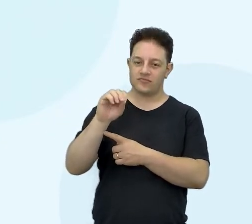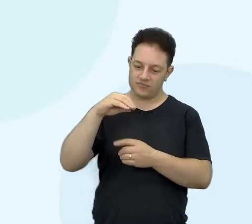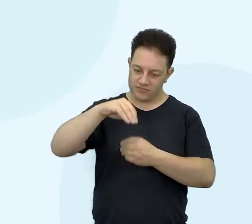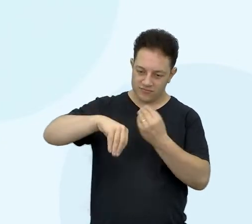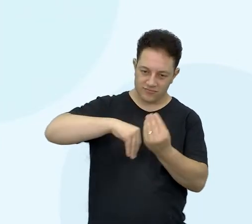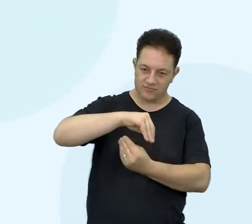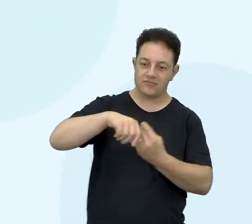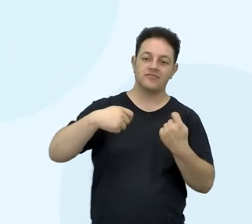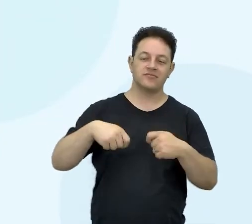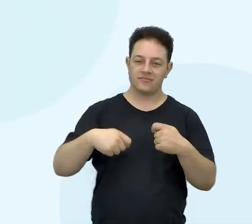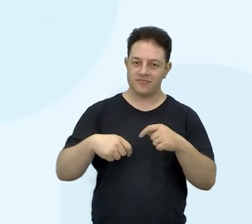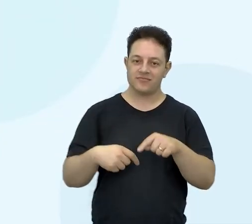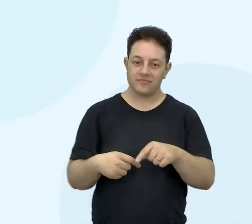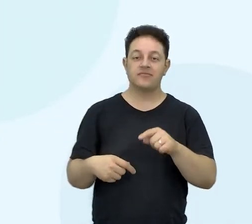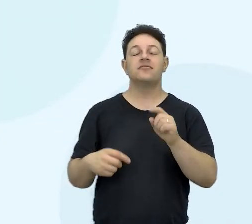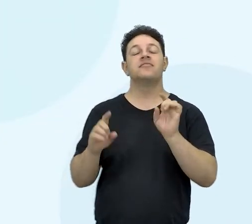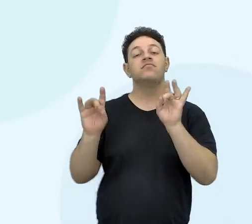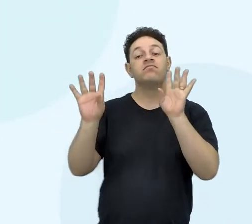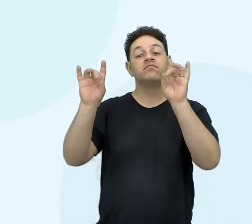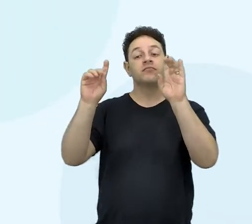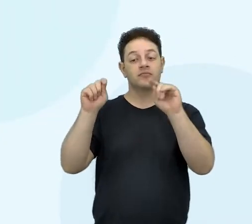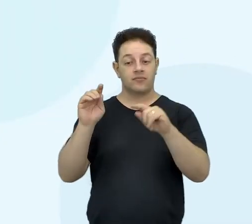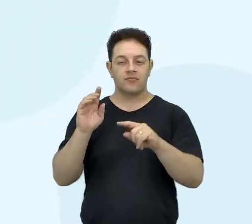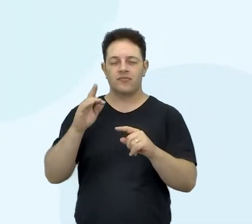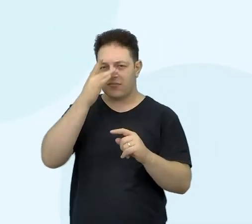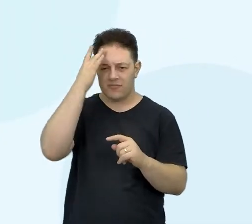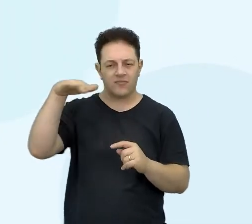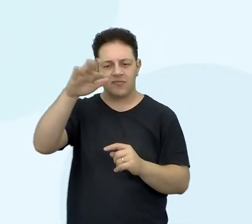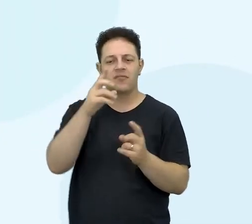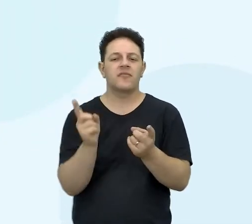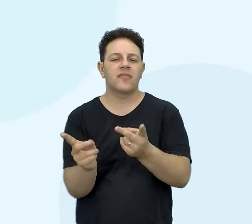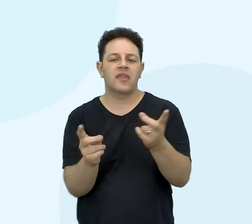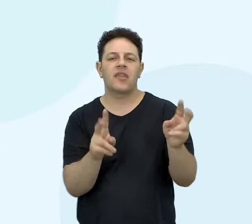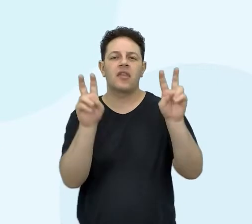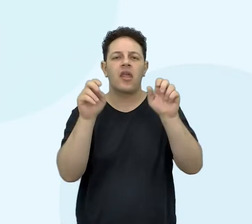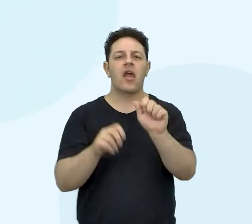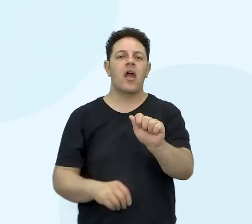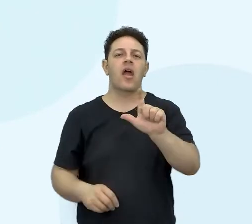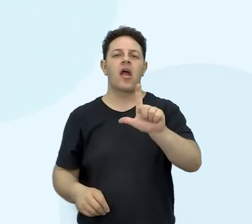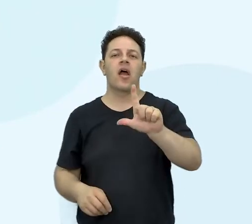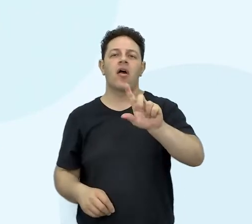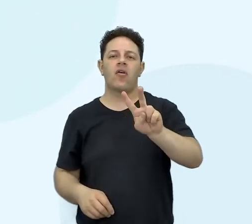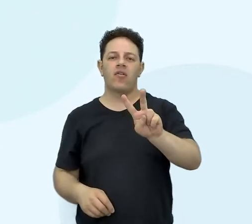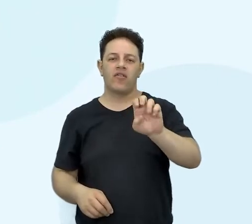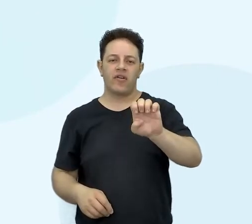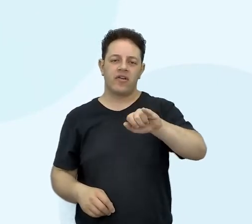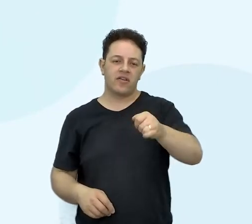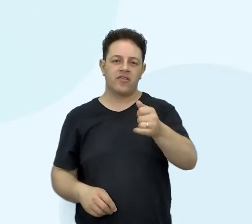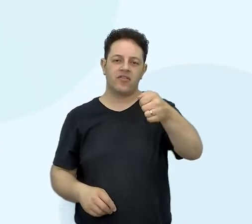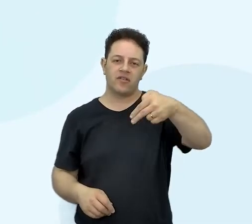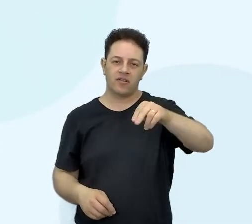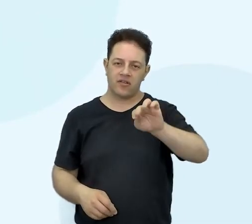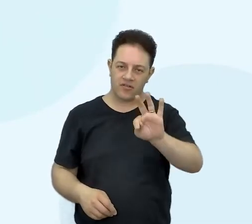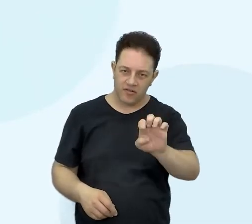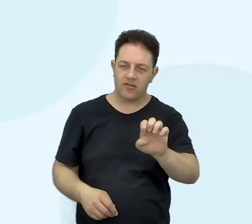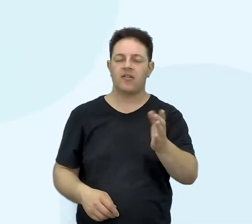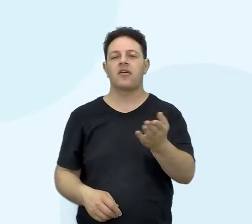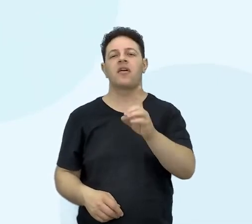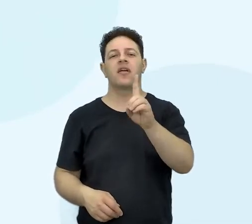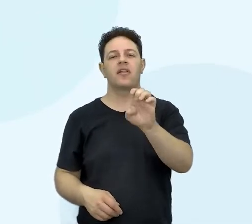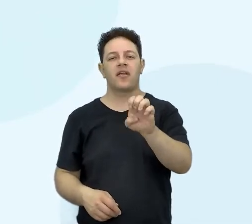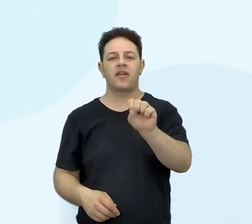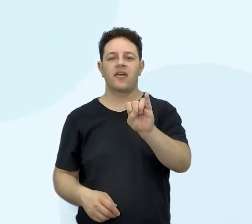água. Com cloro tem uma condição especial, o pessoal vende como alvejante, vende como desinfetante.